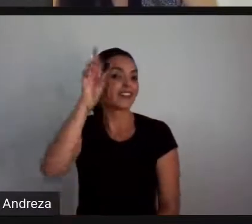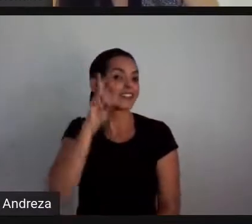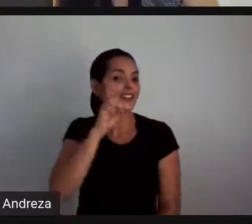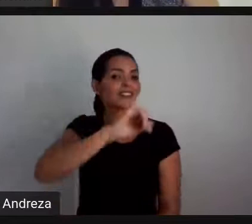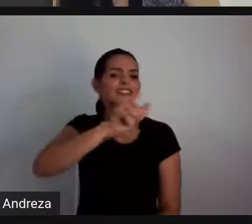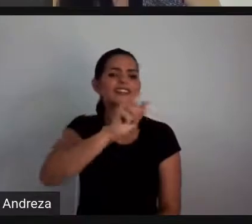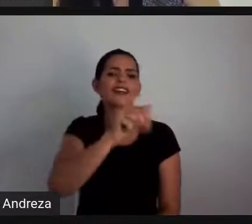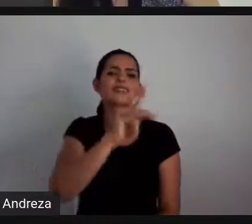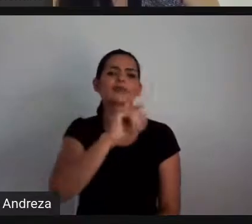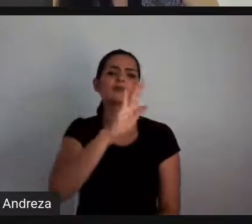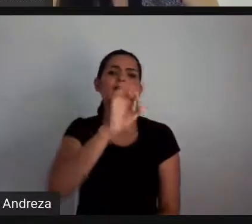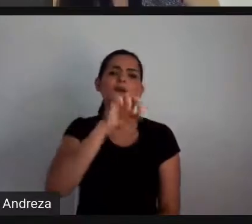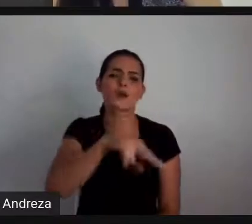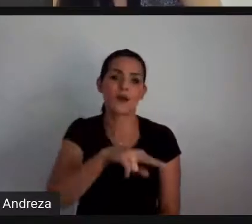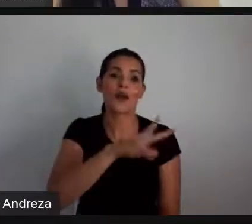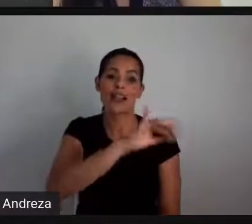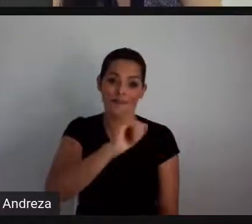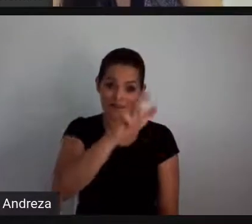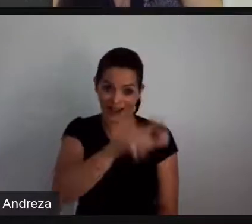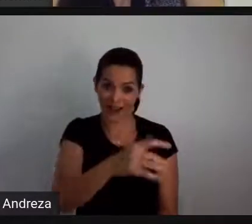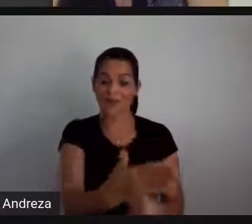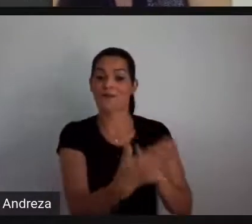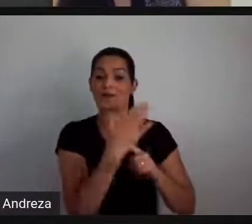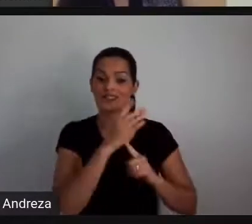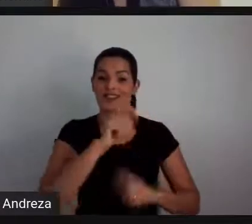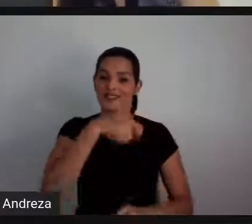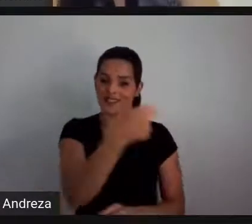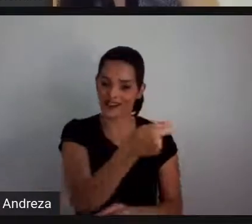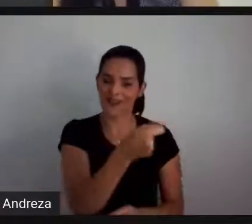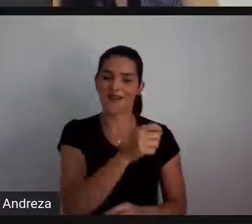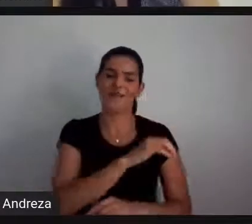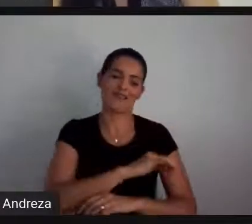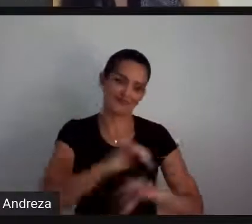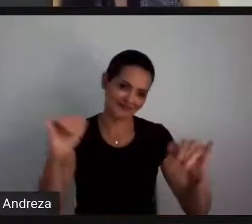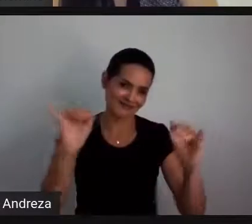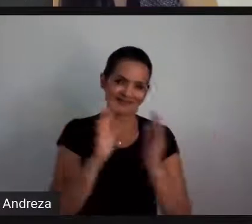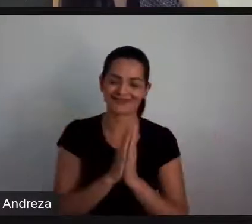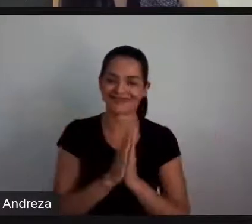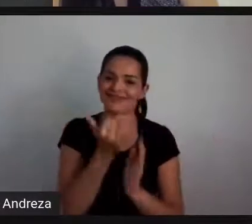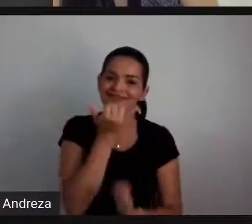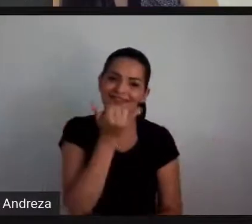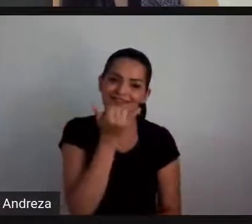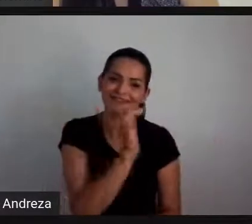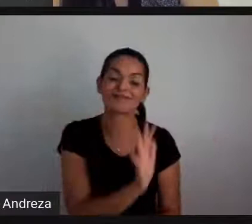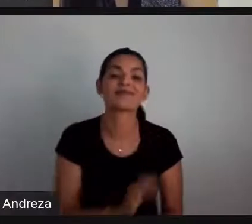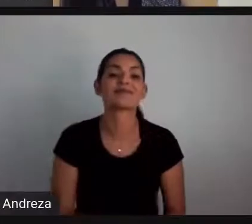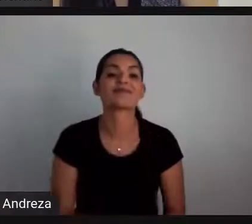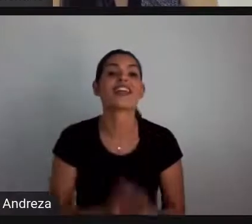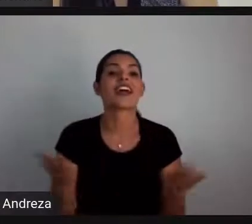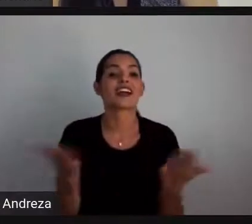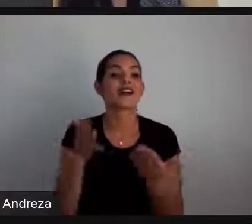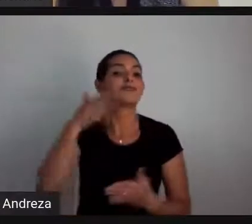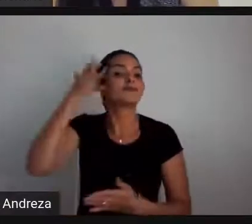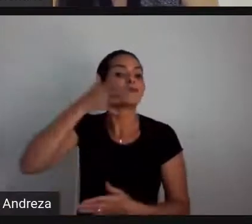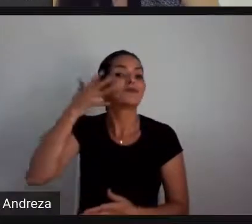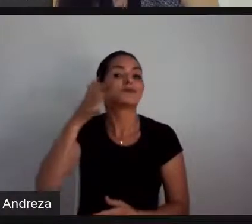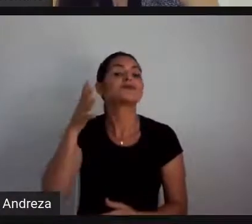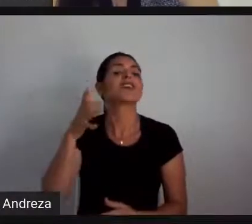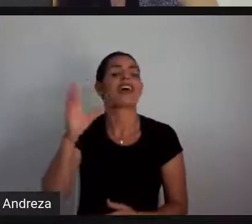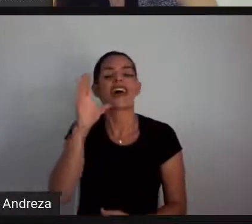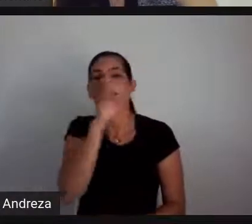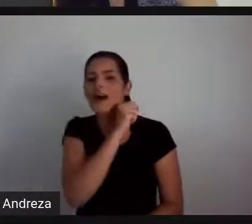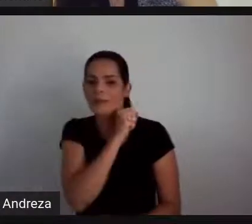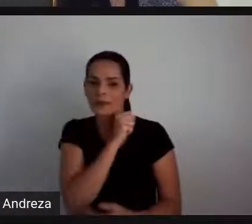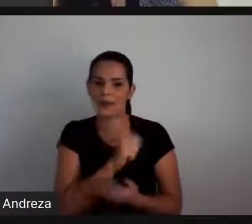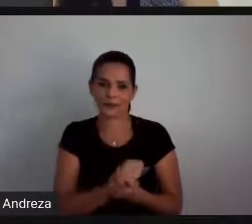bate-papo. O objetivo é esse, né? Ser uma conversa mais leve, mas que a gente tem muito conteúdo para passar para todo mundo, né? E a gente